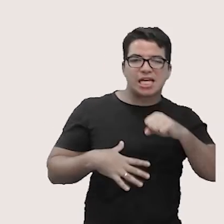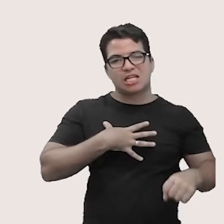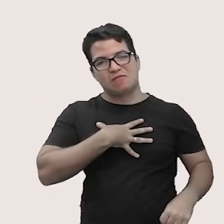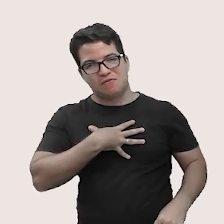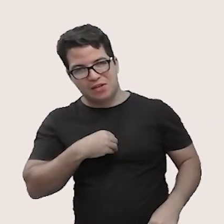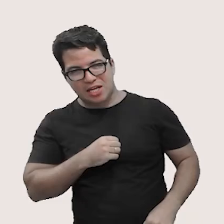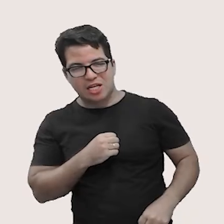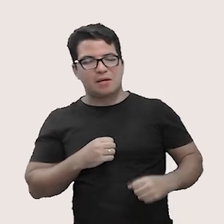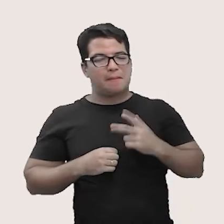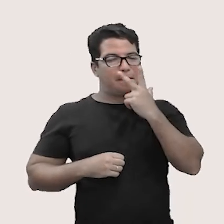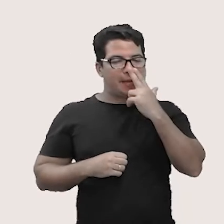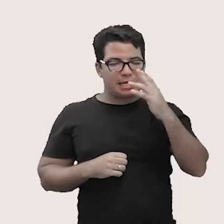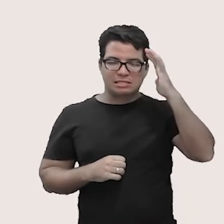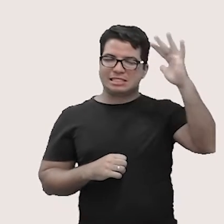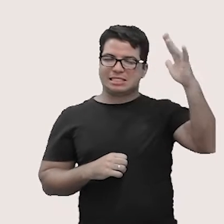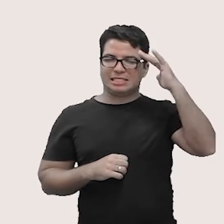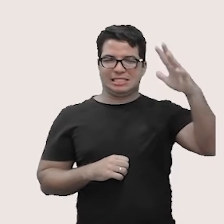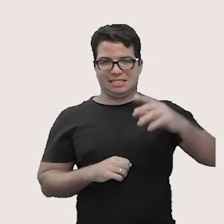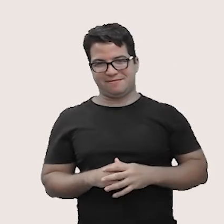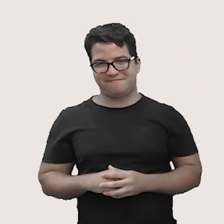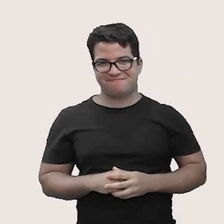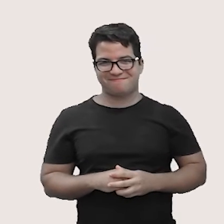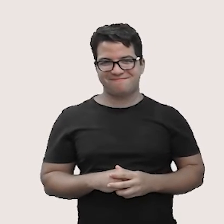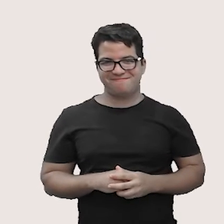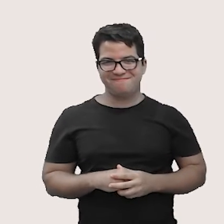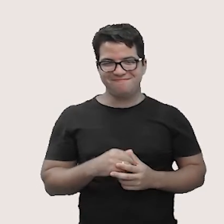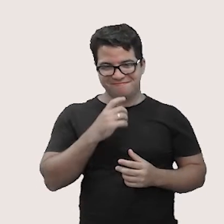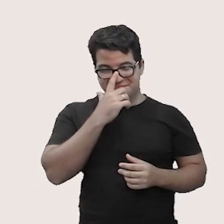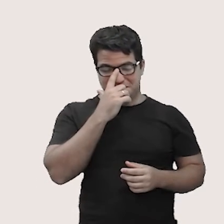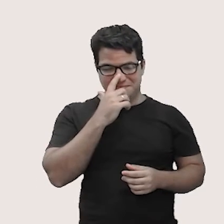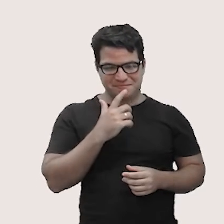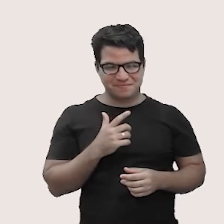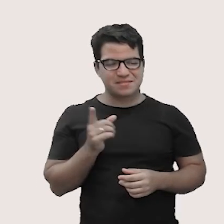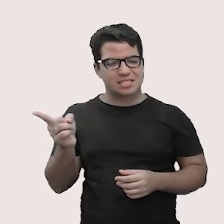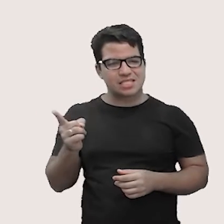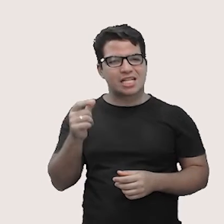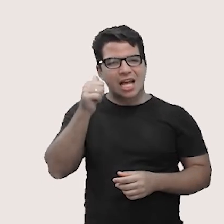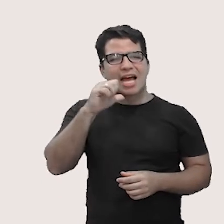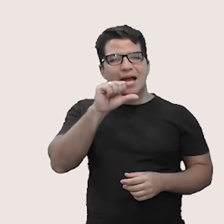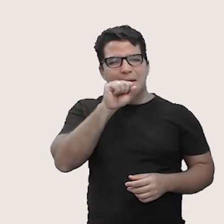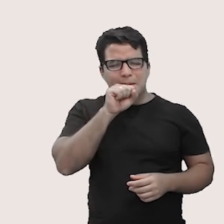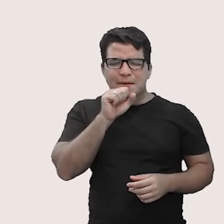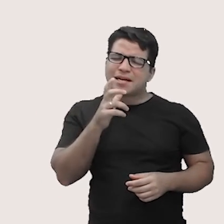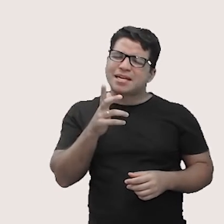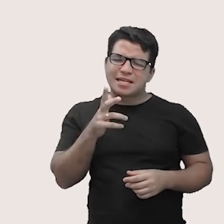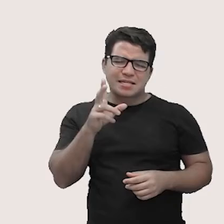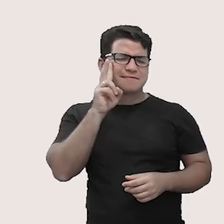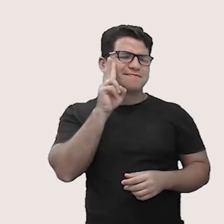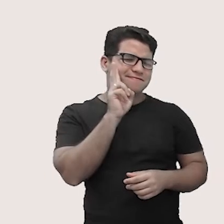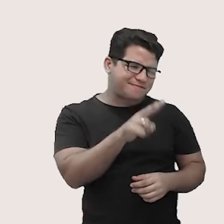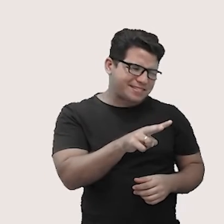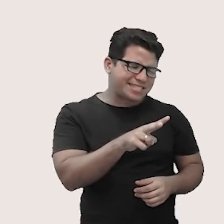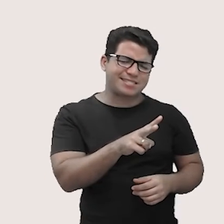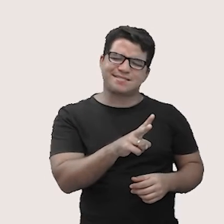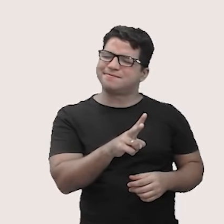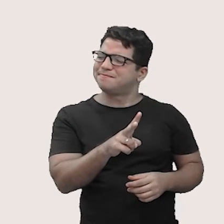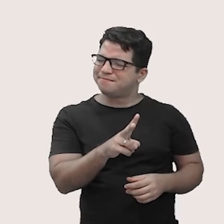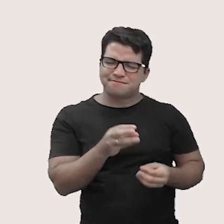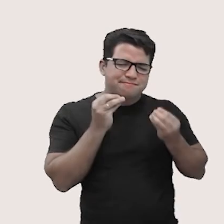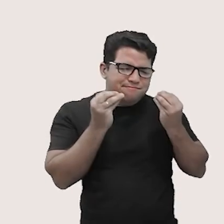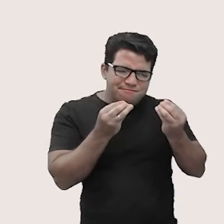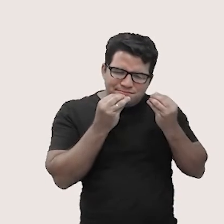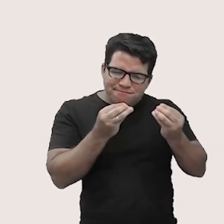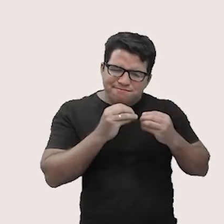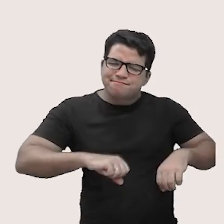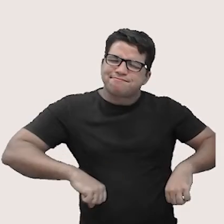de um quadrinho, mas aí ela não recriminou tanto ele. Mas é típico da criança fazer trela, é típico da criança ver as coisinhas